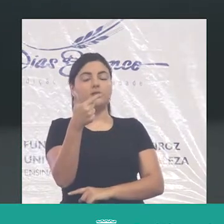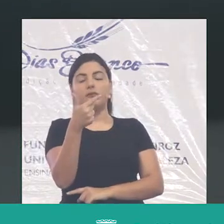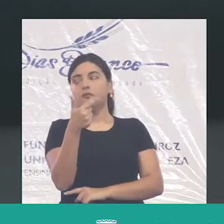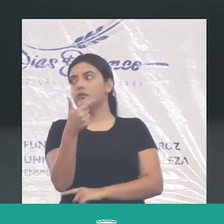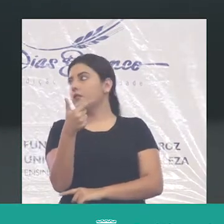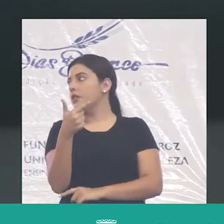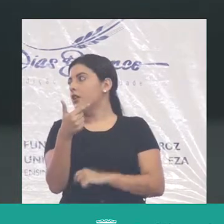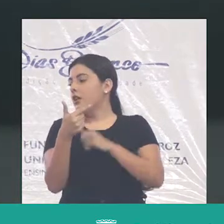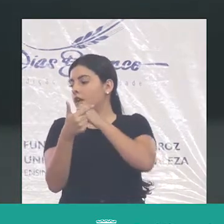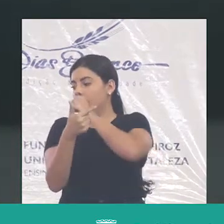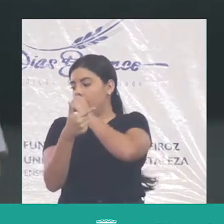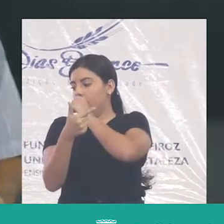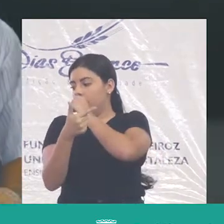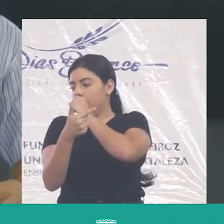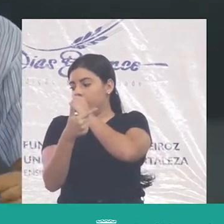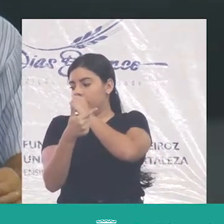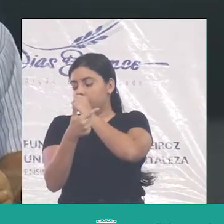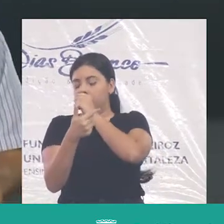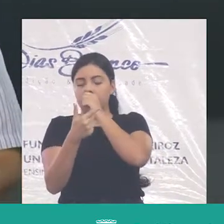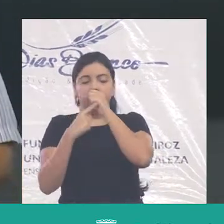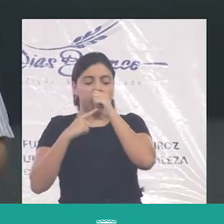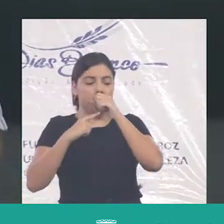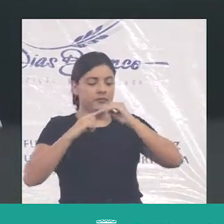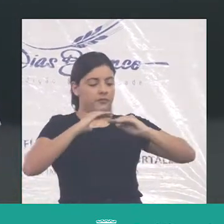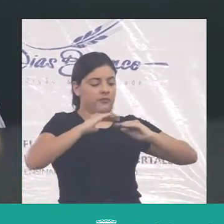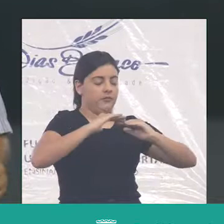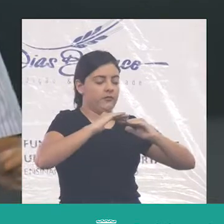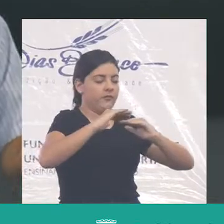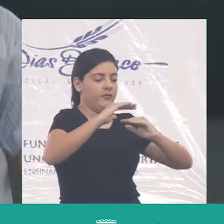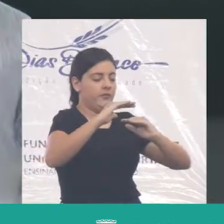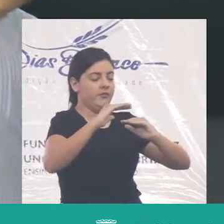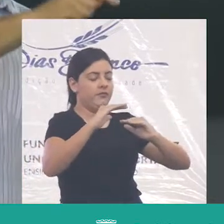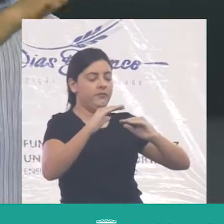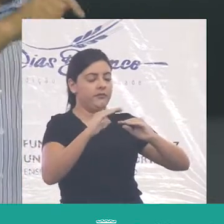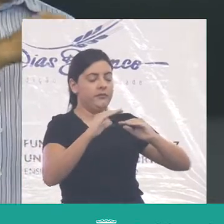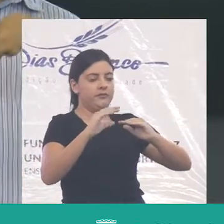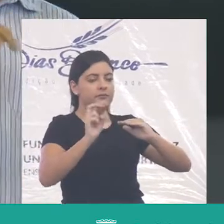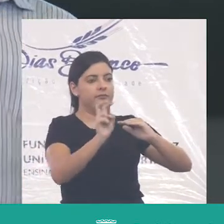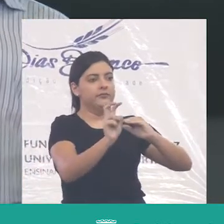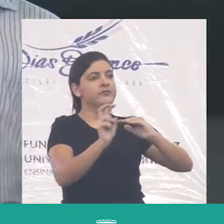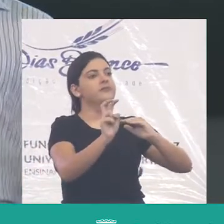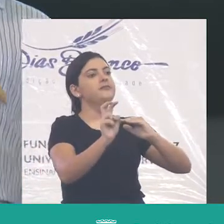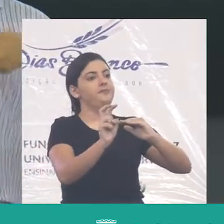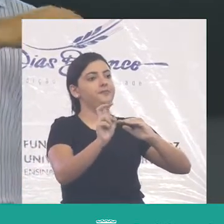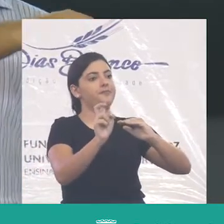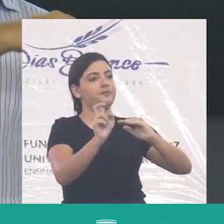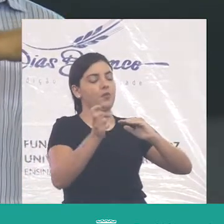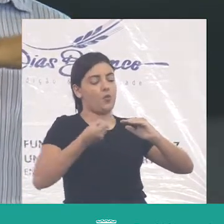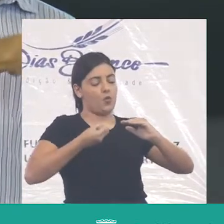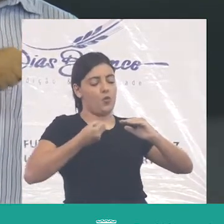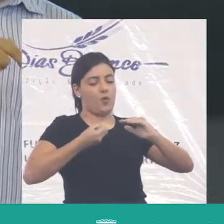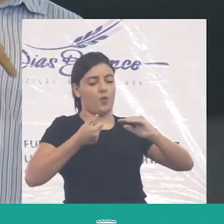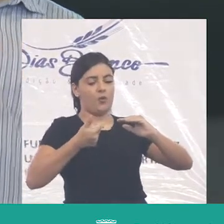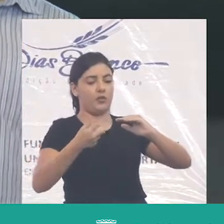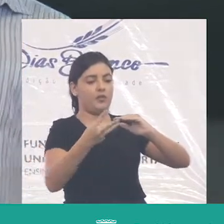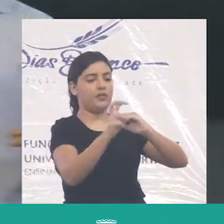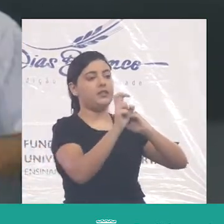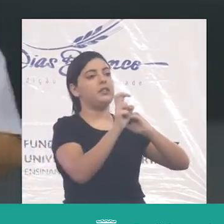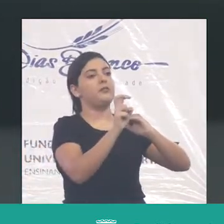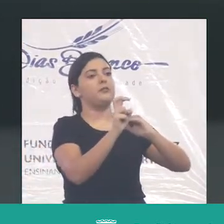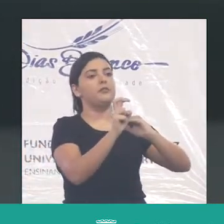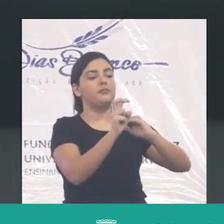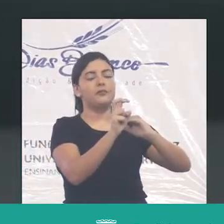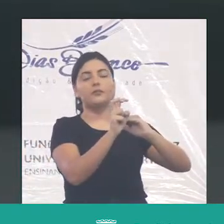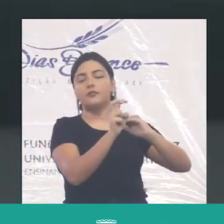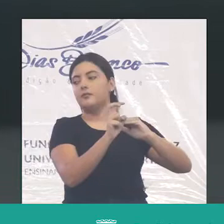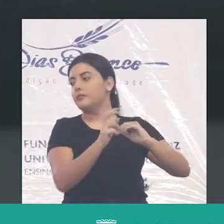12. Em cima tem visíveis mais 5 faces, ó. 1, 2, 3, 4,